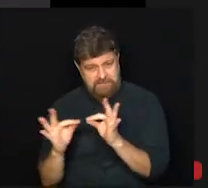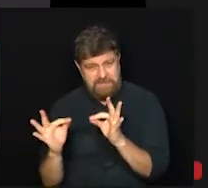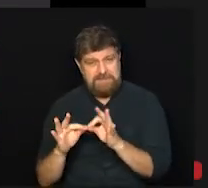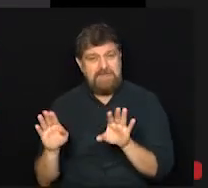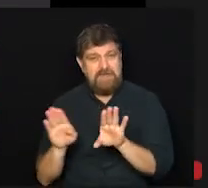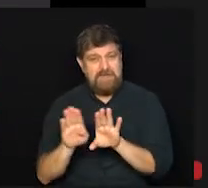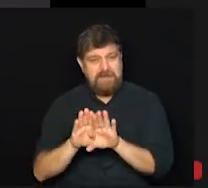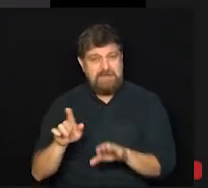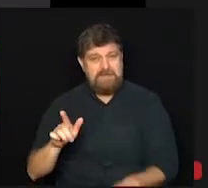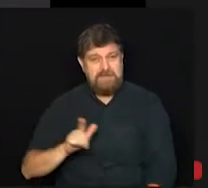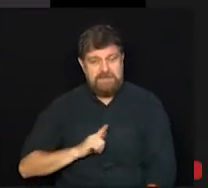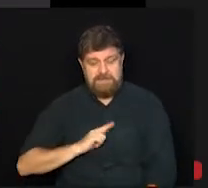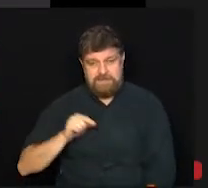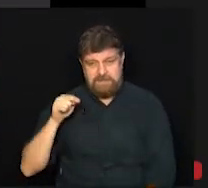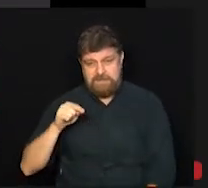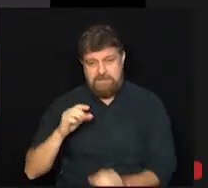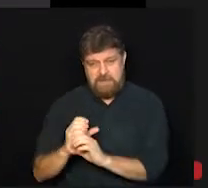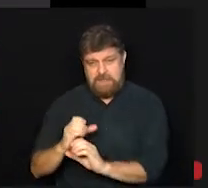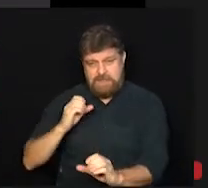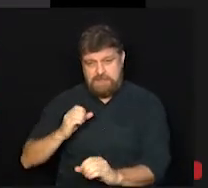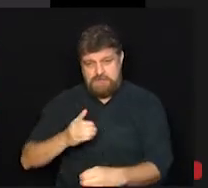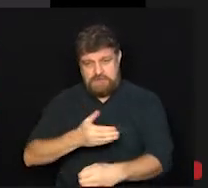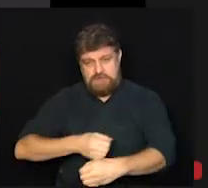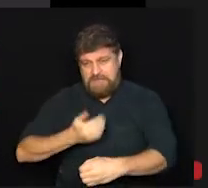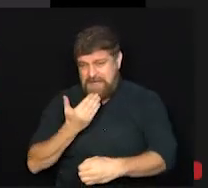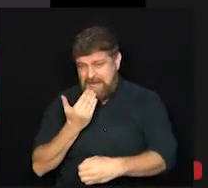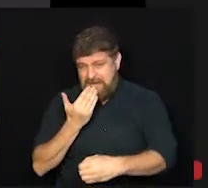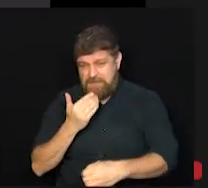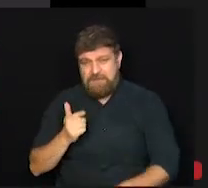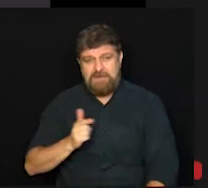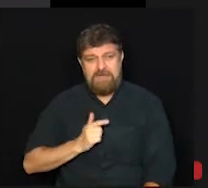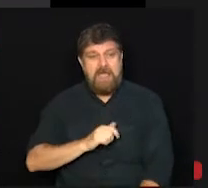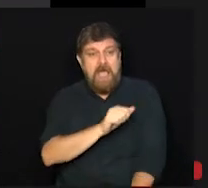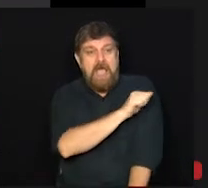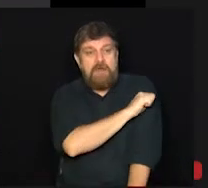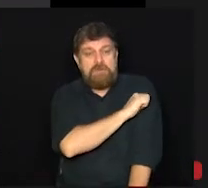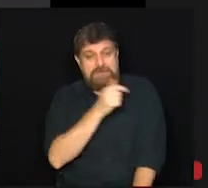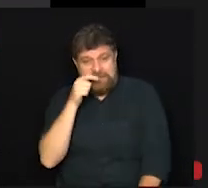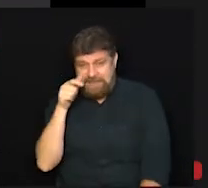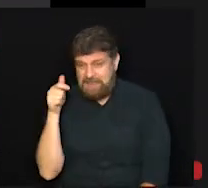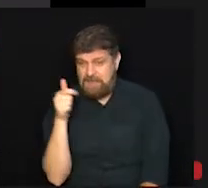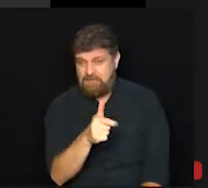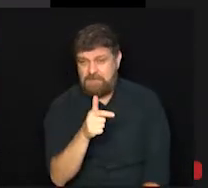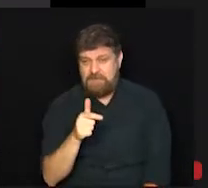predominantemente licenciatura, que são estudantes com interesse de terem uma